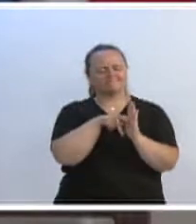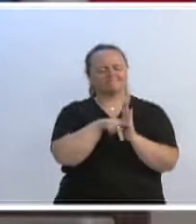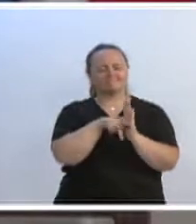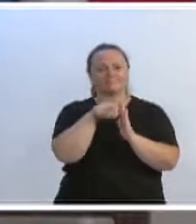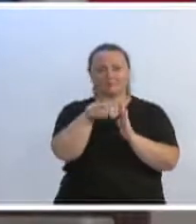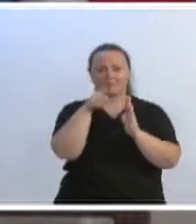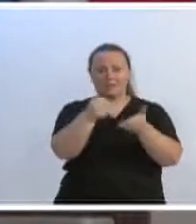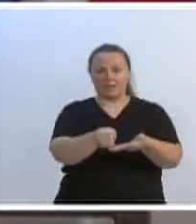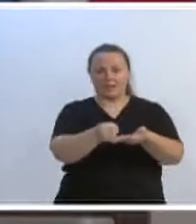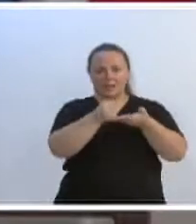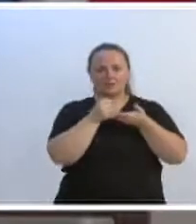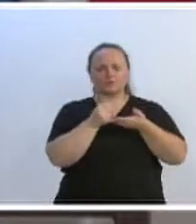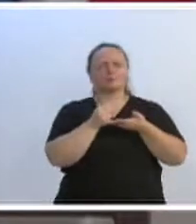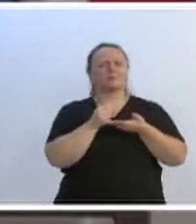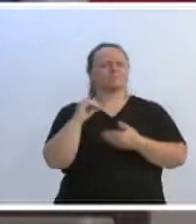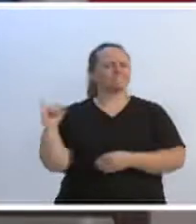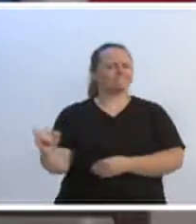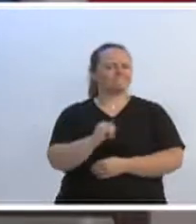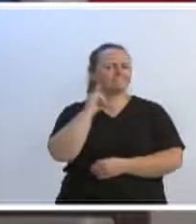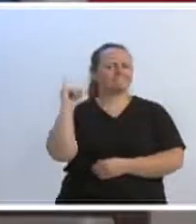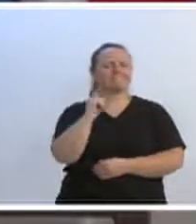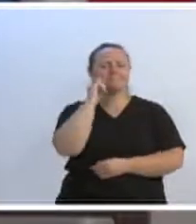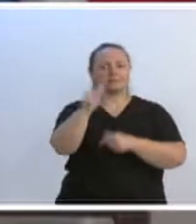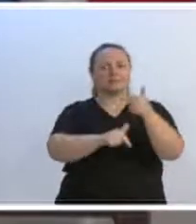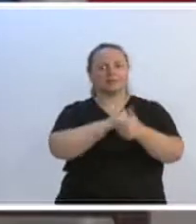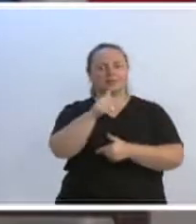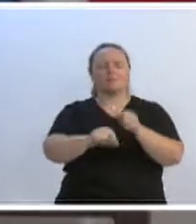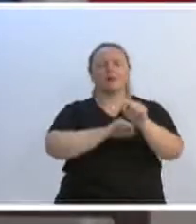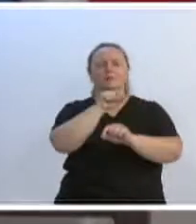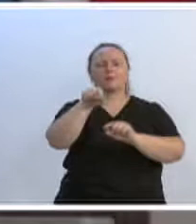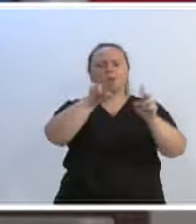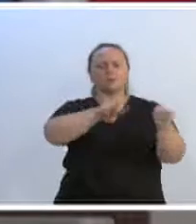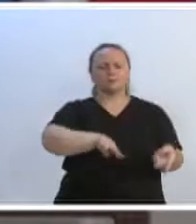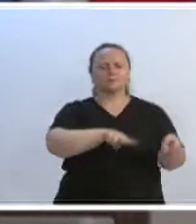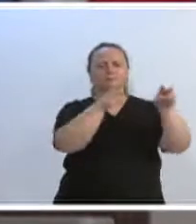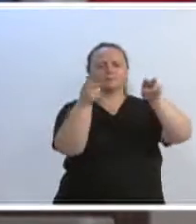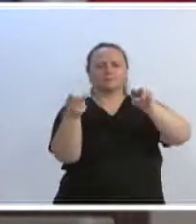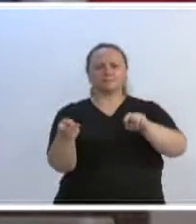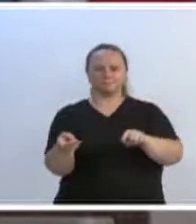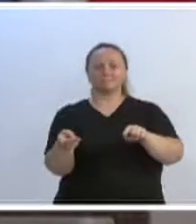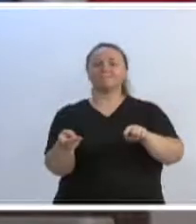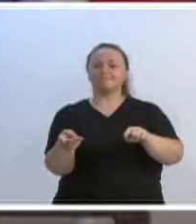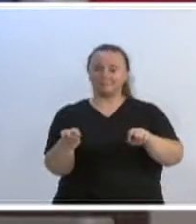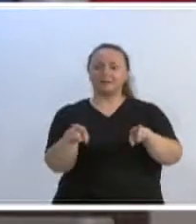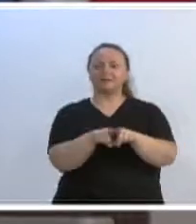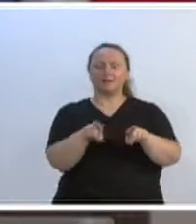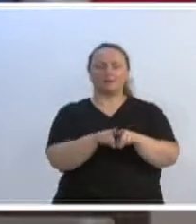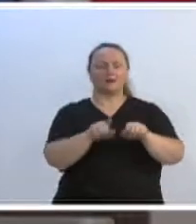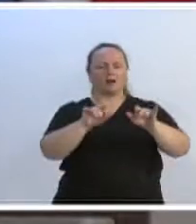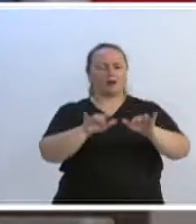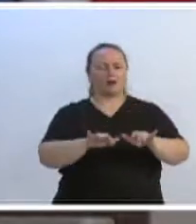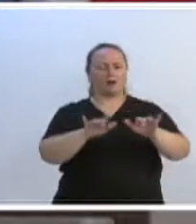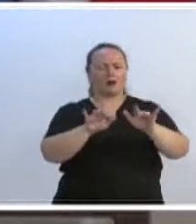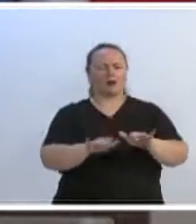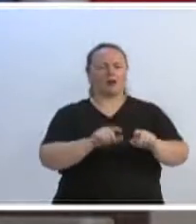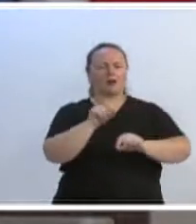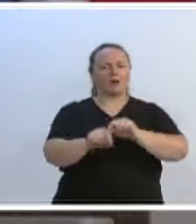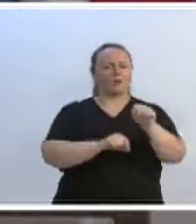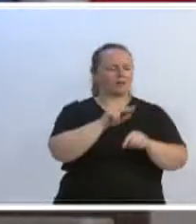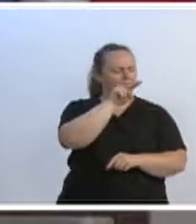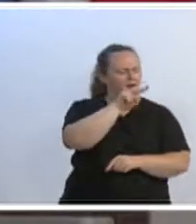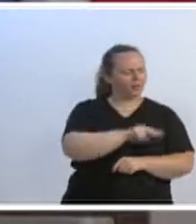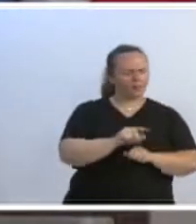Schroeder, nós já nos conhecemos quando você era um jovem, interessado pela história,